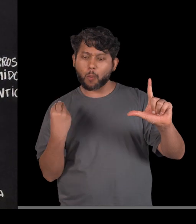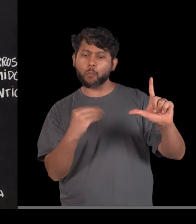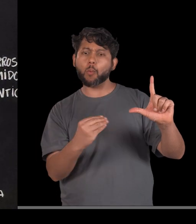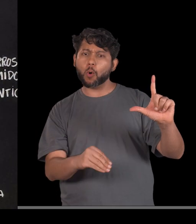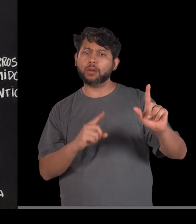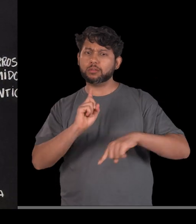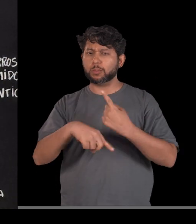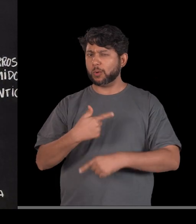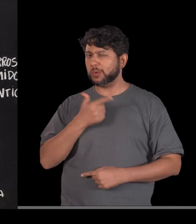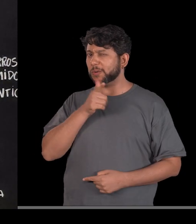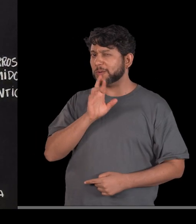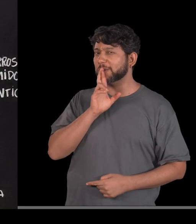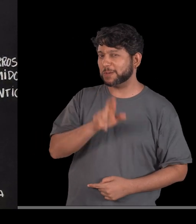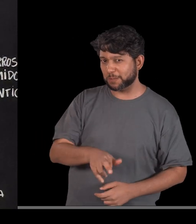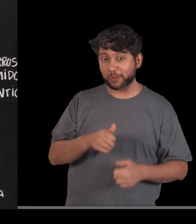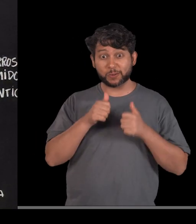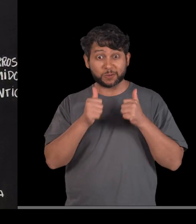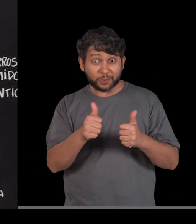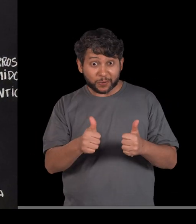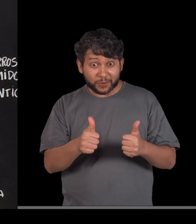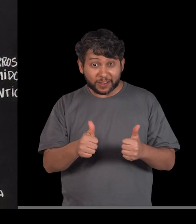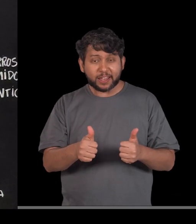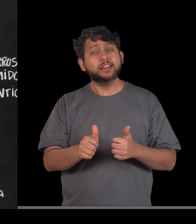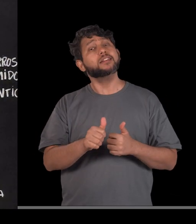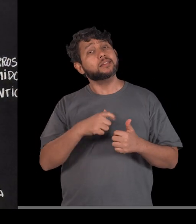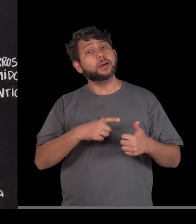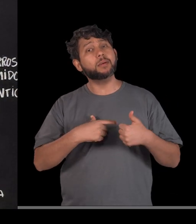nos comentários, deixe seu comentário que eu vou responder para